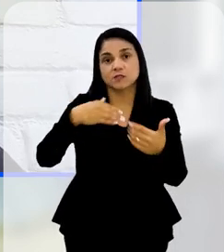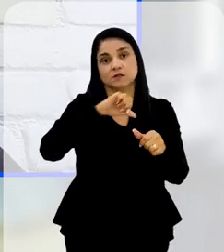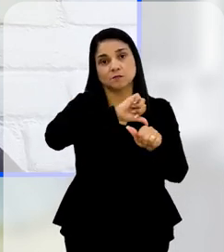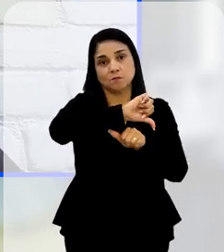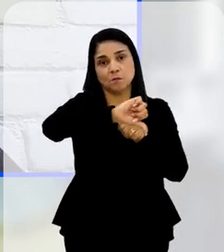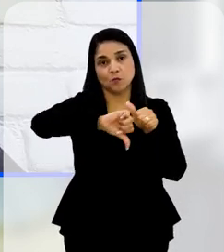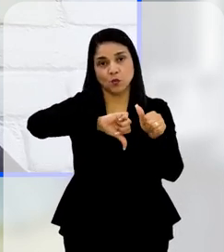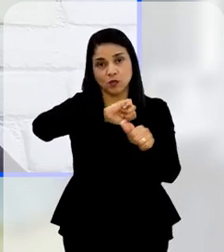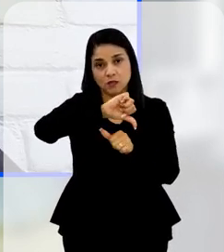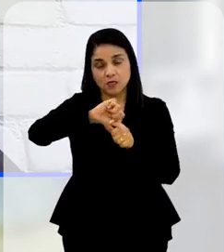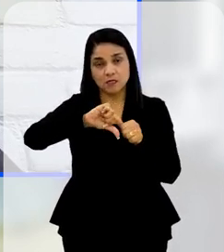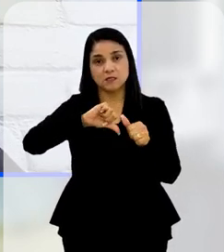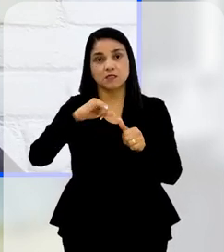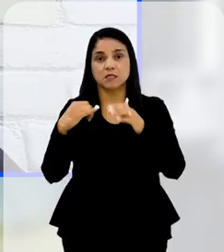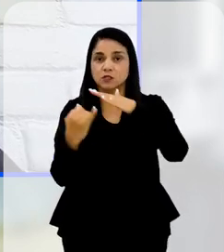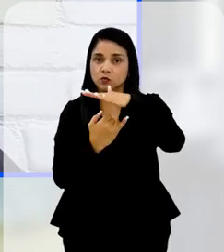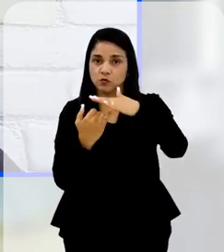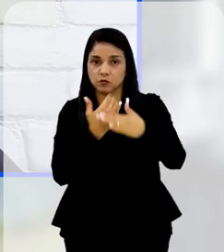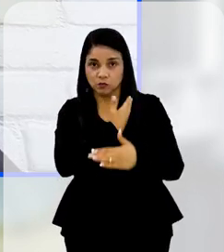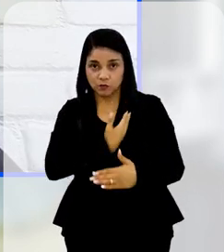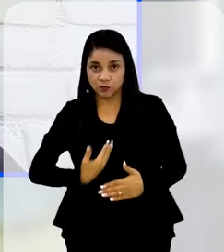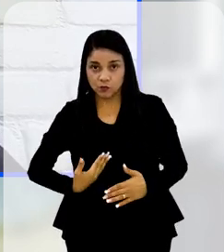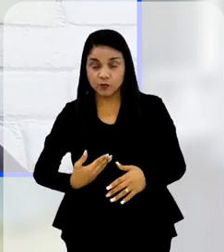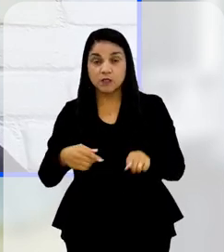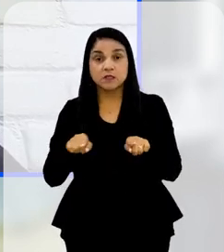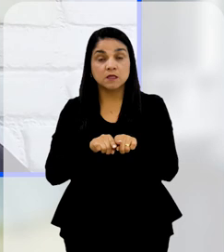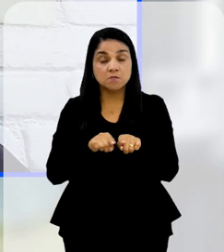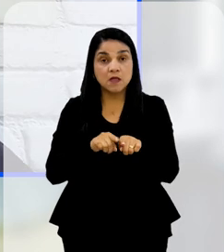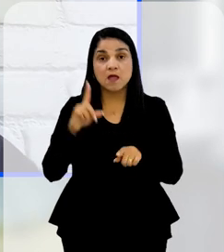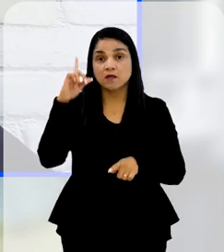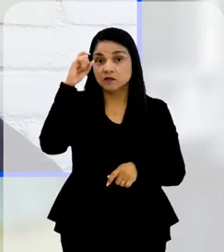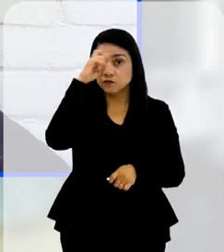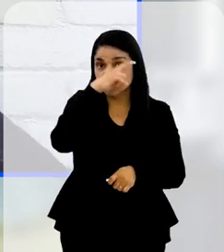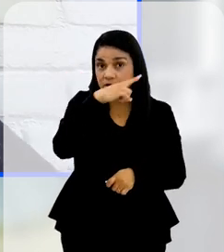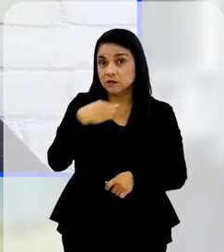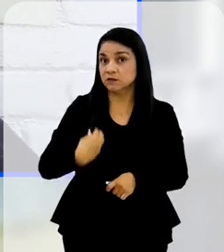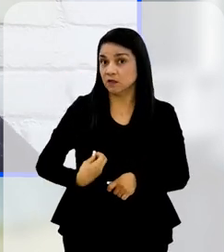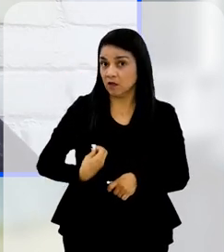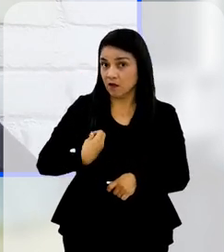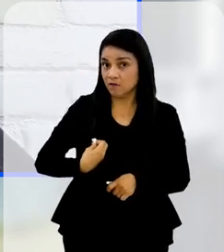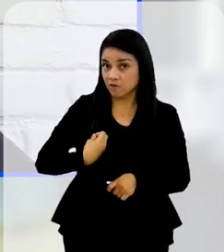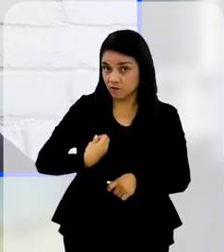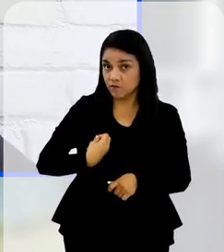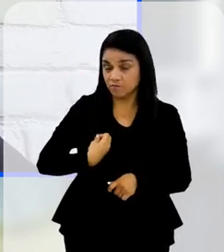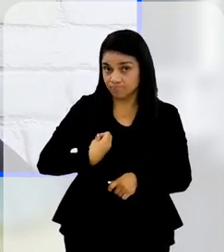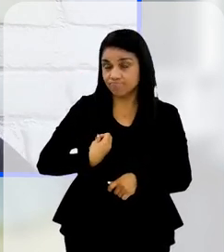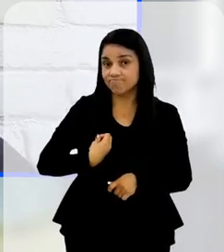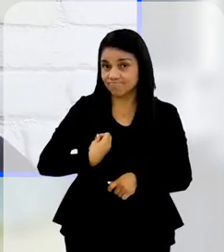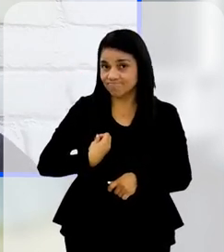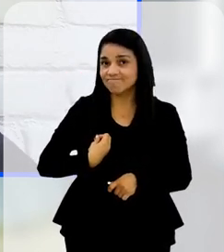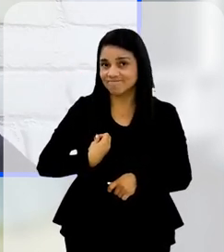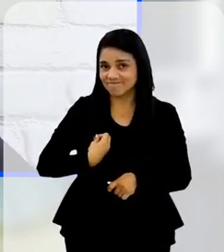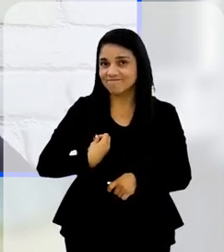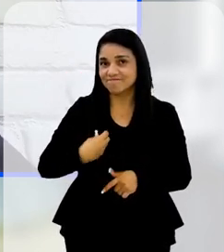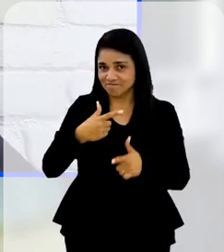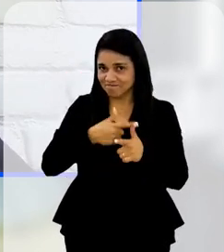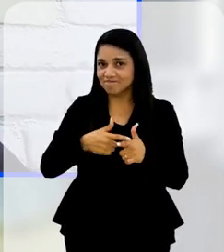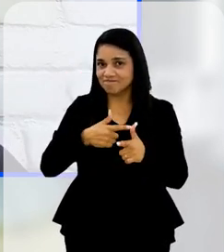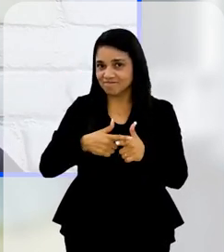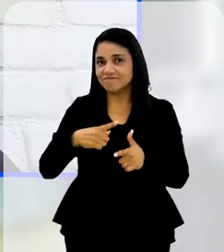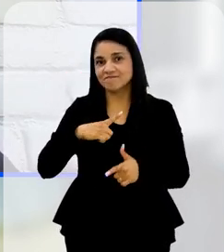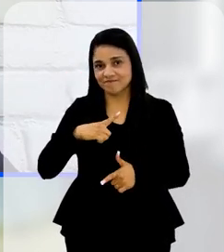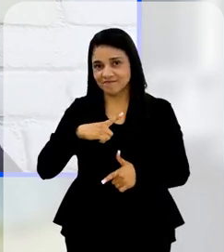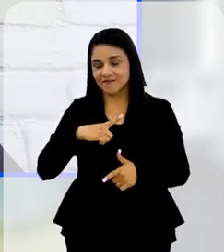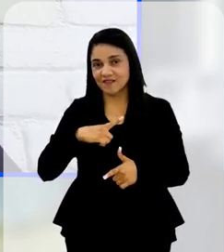instituições públicas, e como é complexo, porque a vida é cheia de complexidades, ao mesmo tempo em que